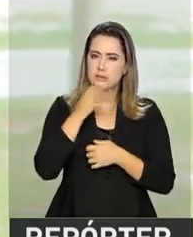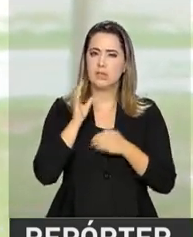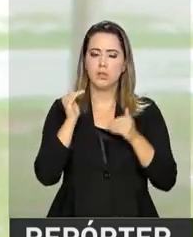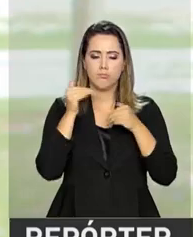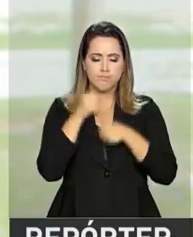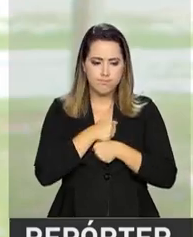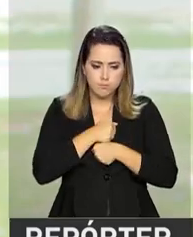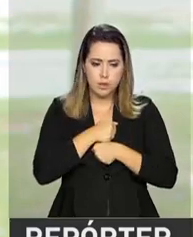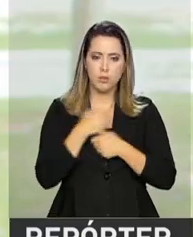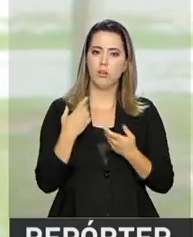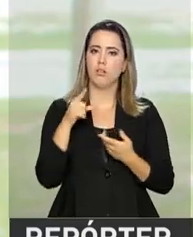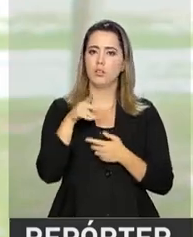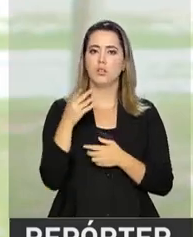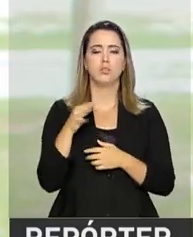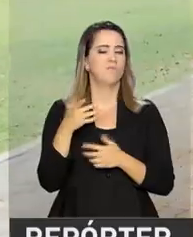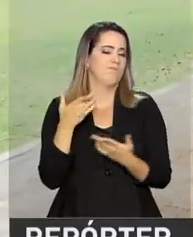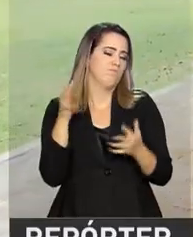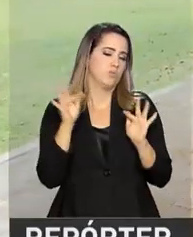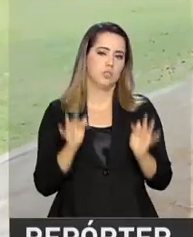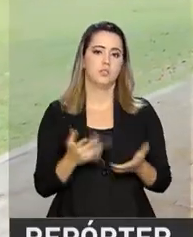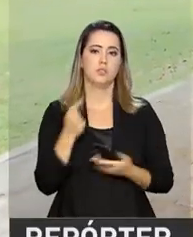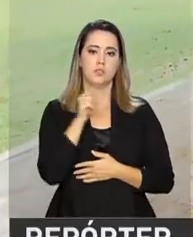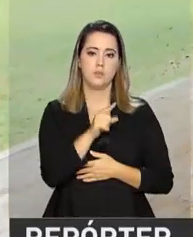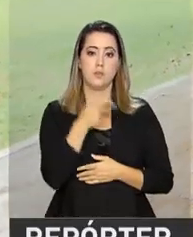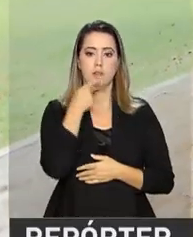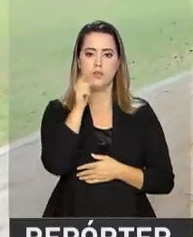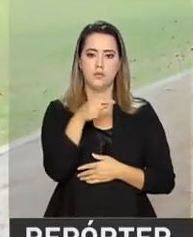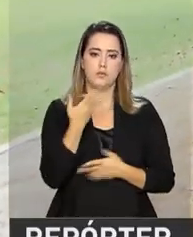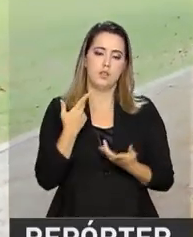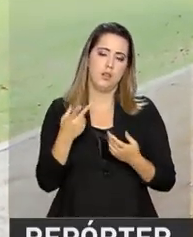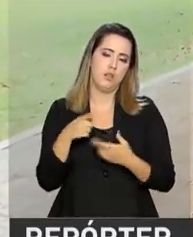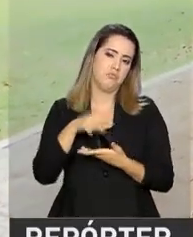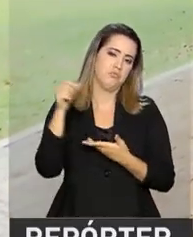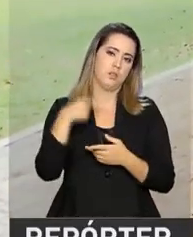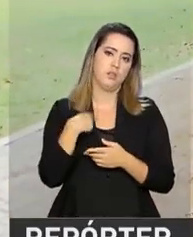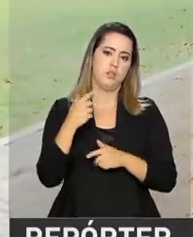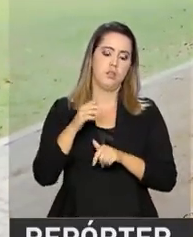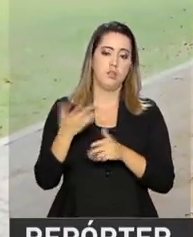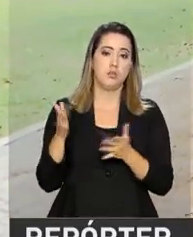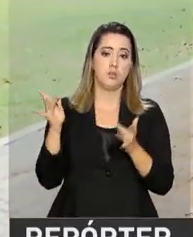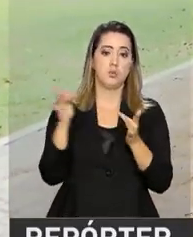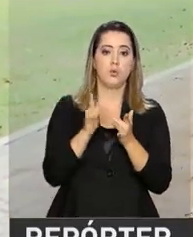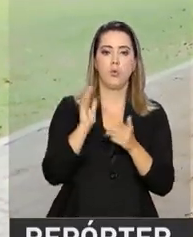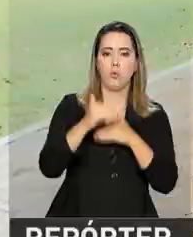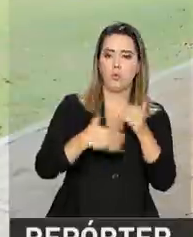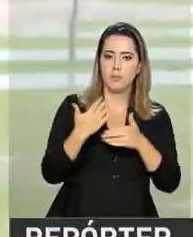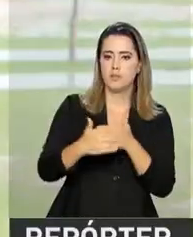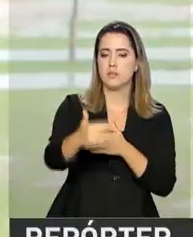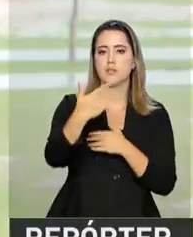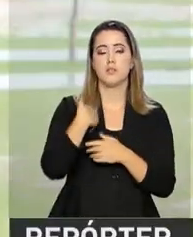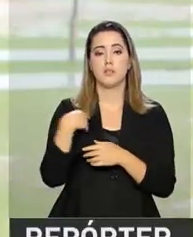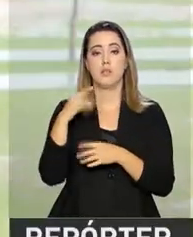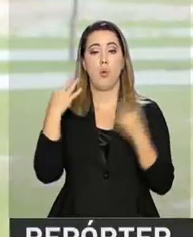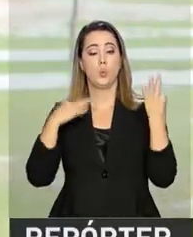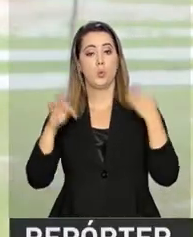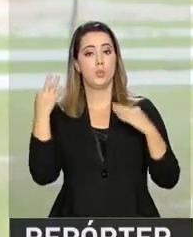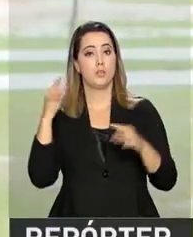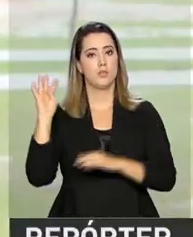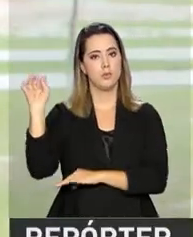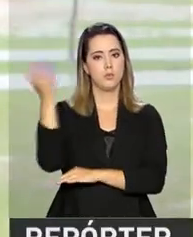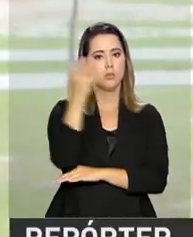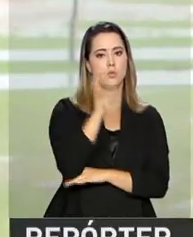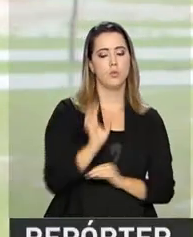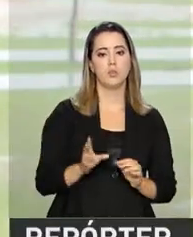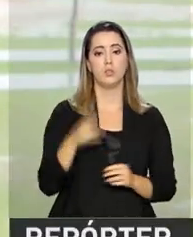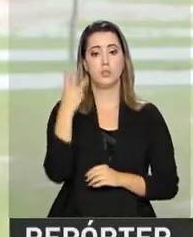eu não era uma pessoa muito feliz. É assim que a Jussiara se define antes de virar adepta ao turismo ecológico. Há 3 anos, ela